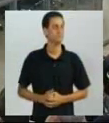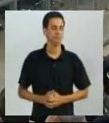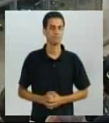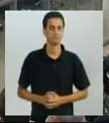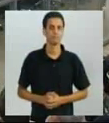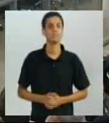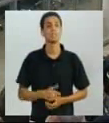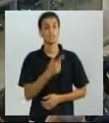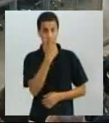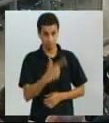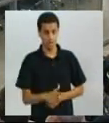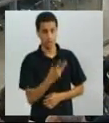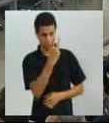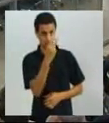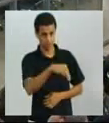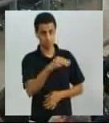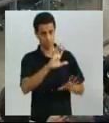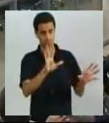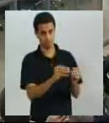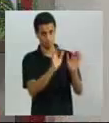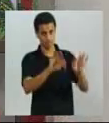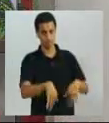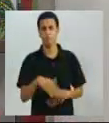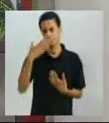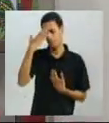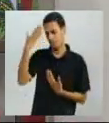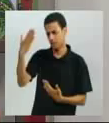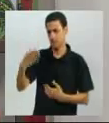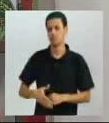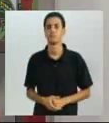2 minutos para a sua conclusão, respeitando obrigado, o regimento. Obrigado. Peço escusas.